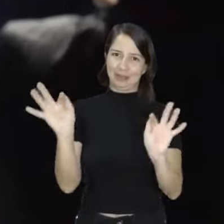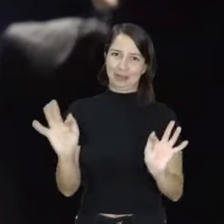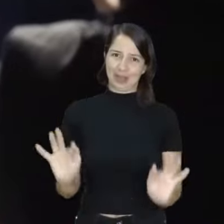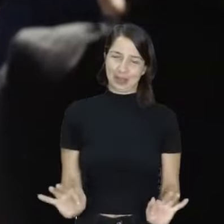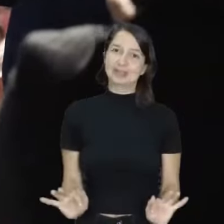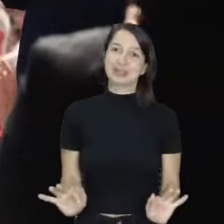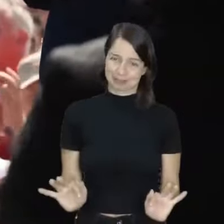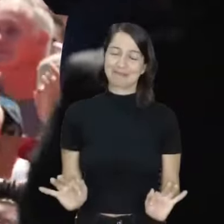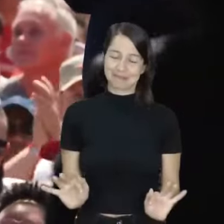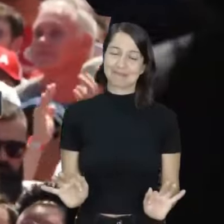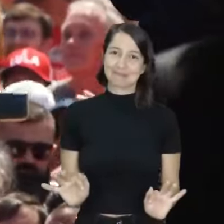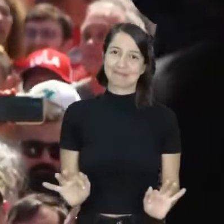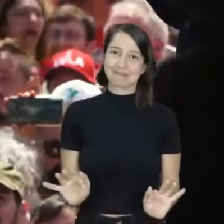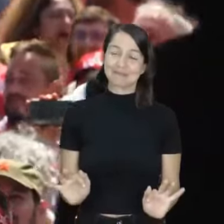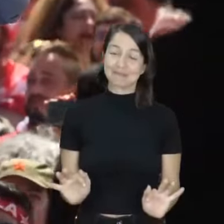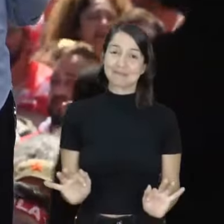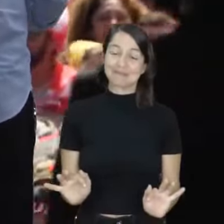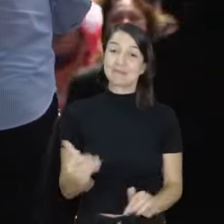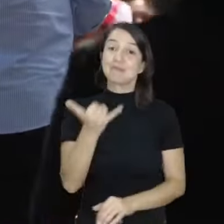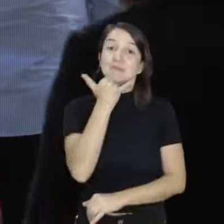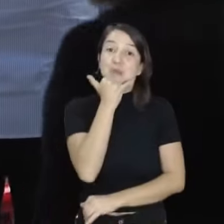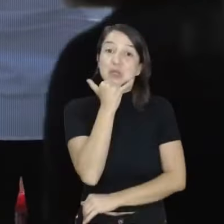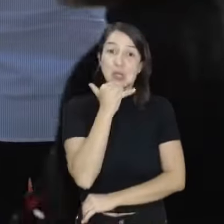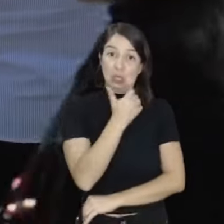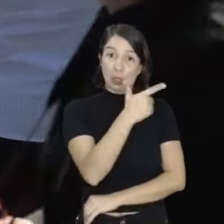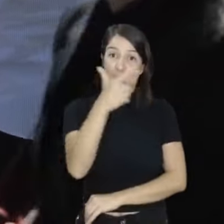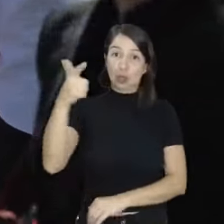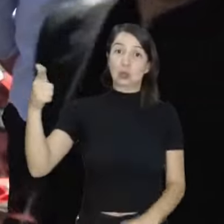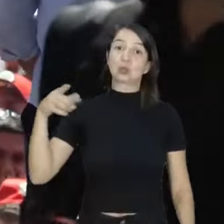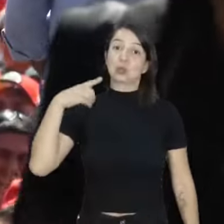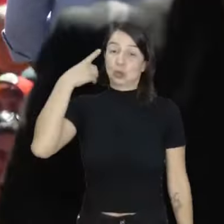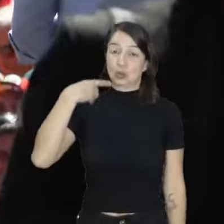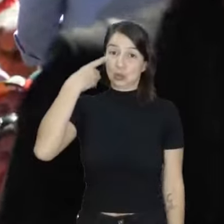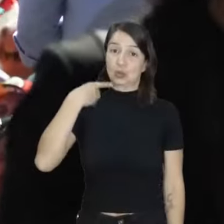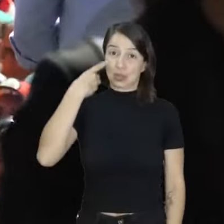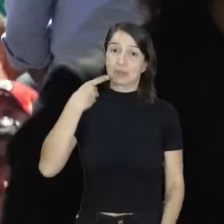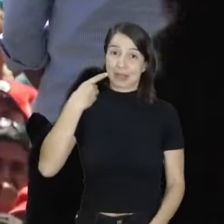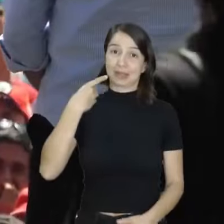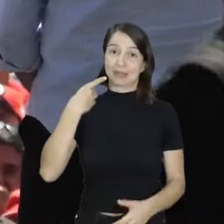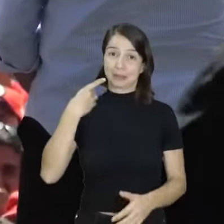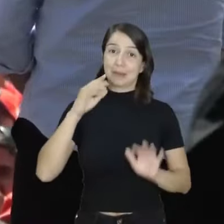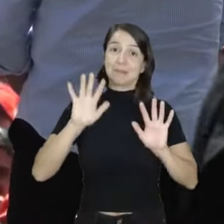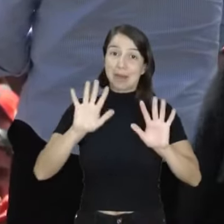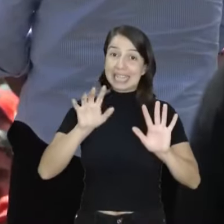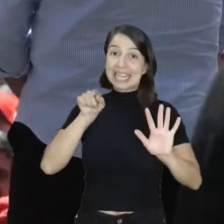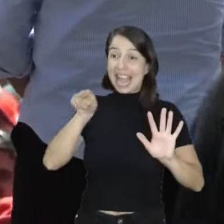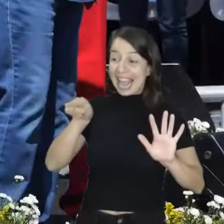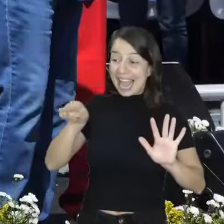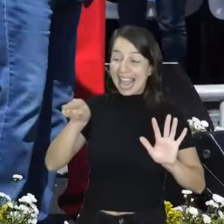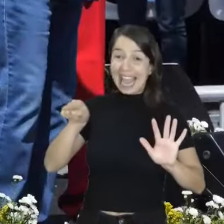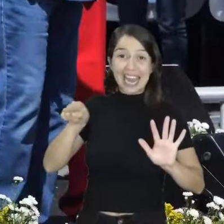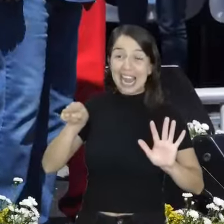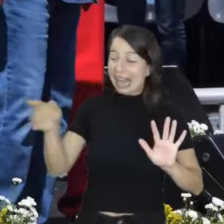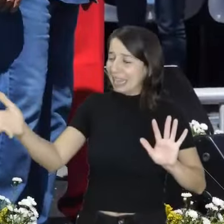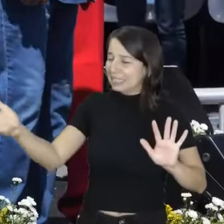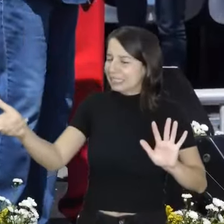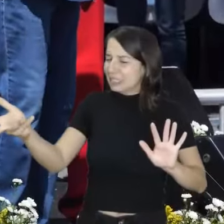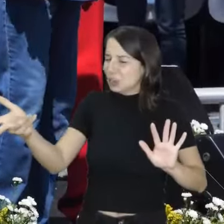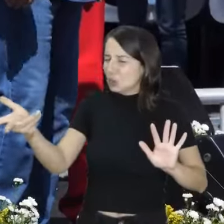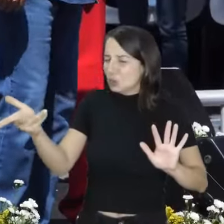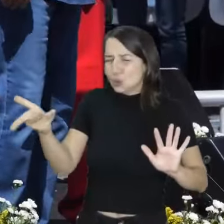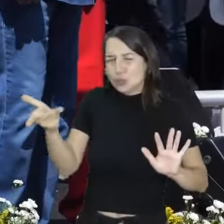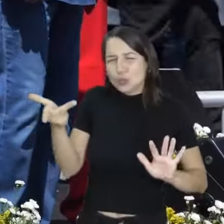querida, porque essa Joanac é uma pérola, como ela falava comigo. Lá em Brasília, ela falava, porque, ô